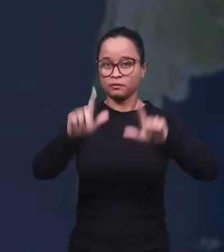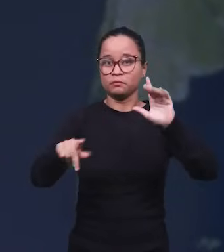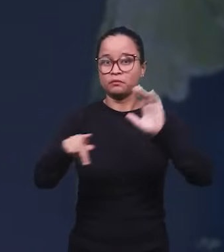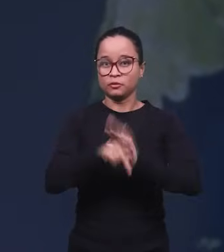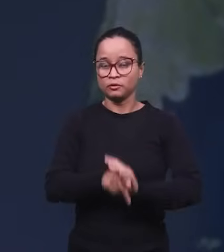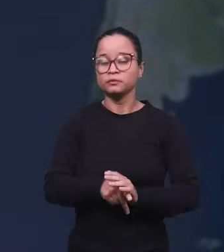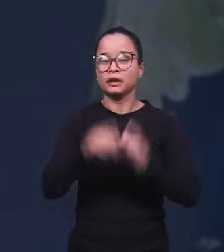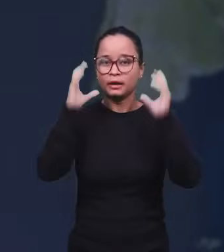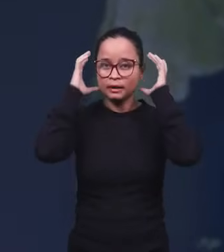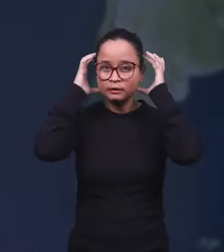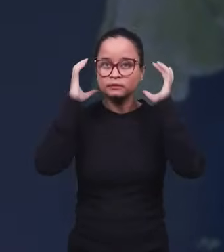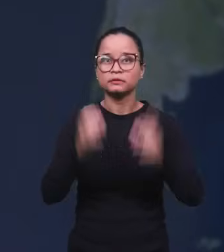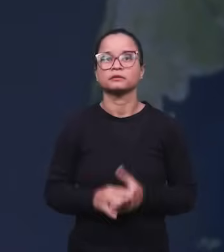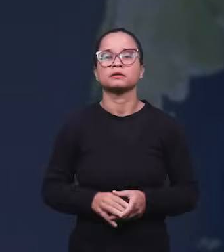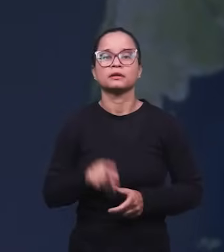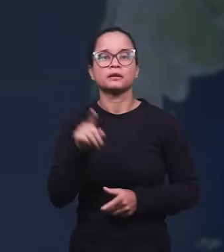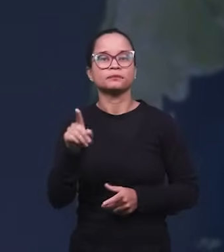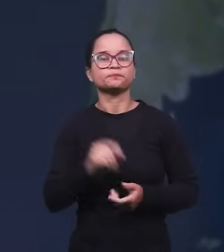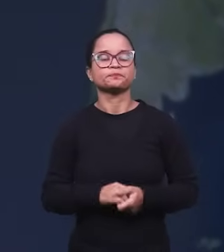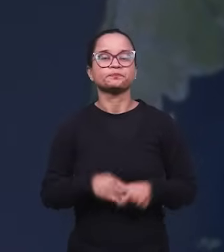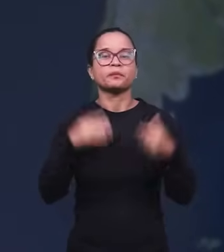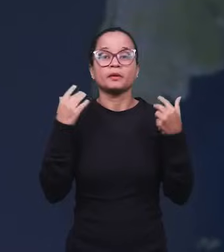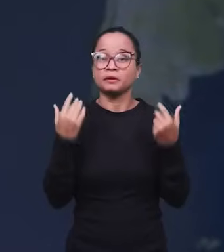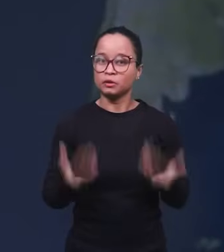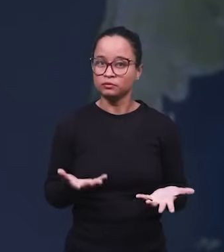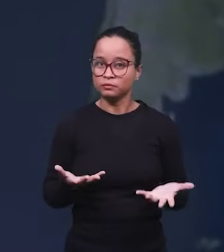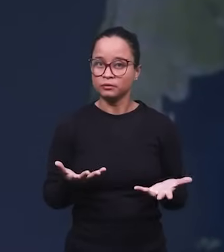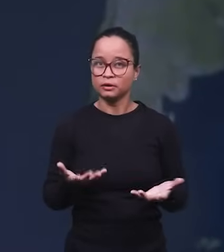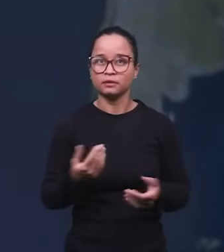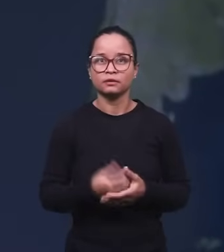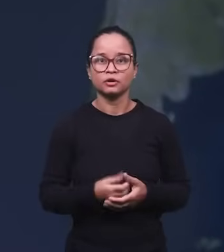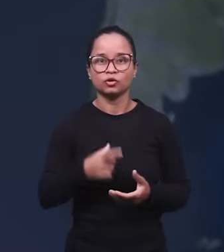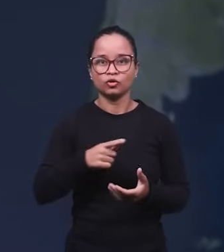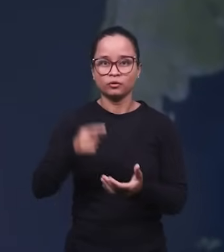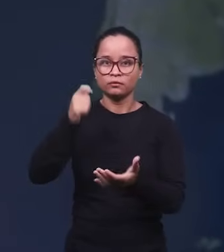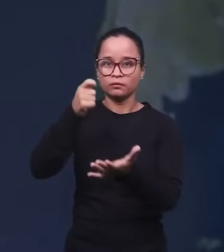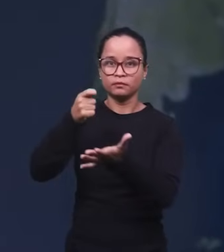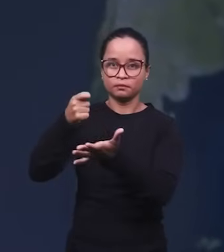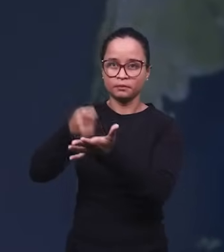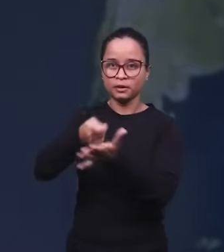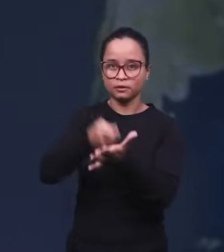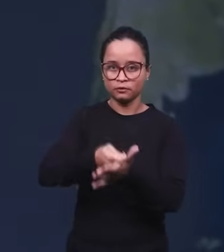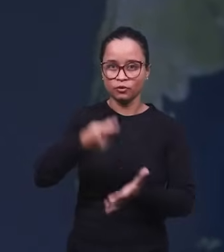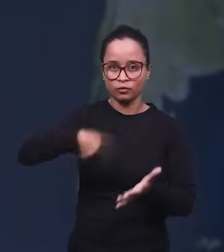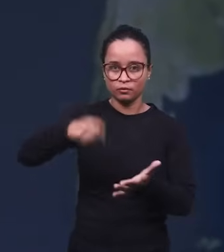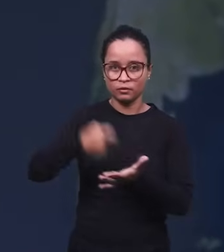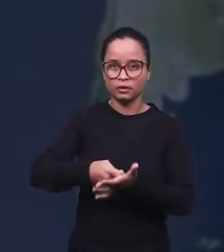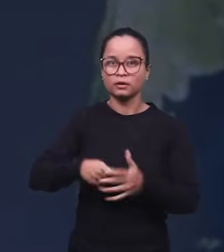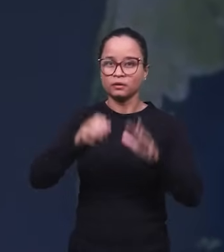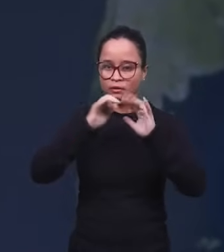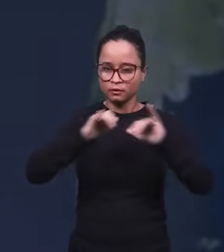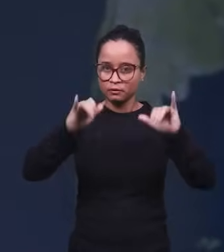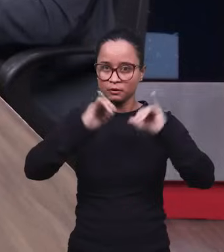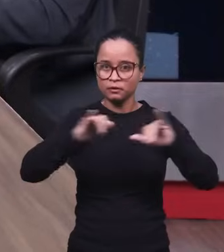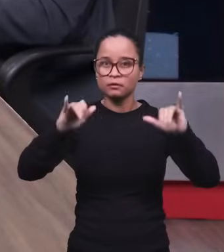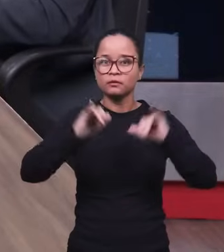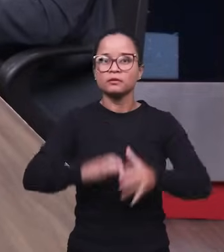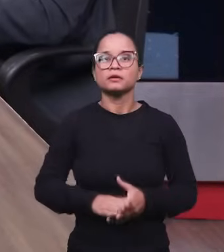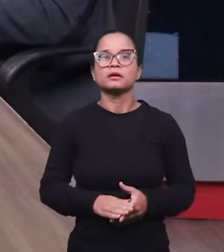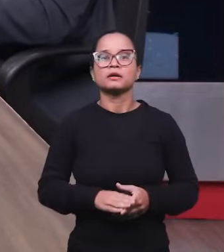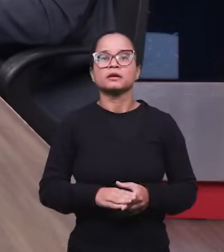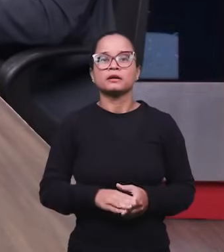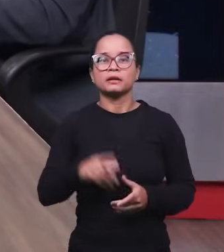Televisão Nacional Congolesa, né? E eles ali, nós custeamos naturalmente isso, transmitem a mensagem